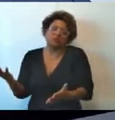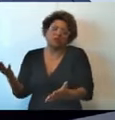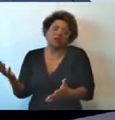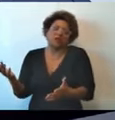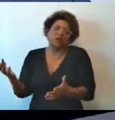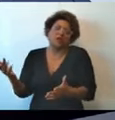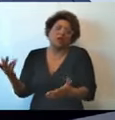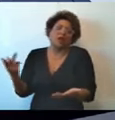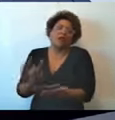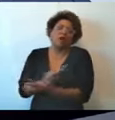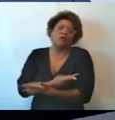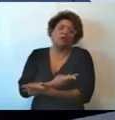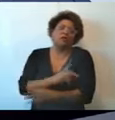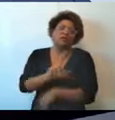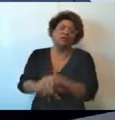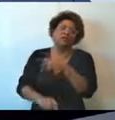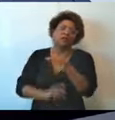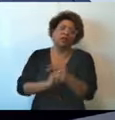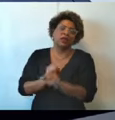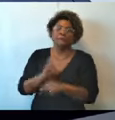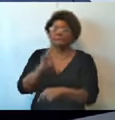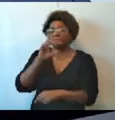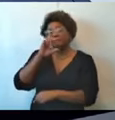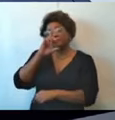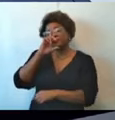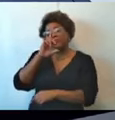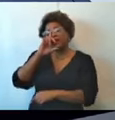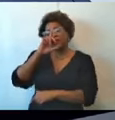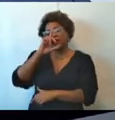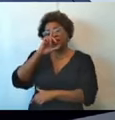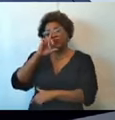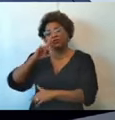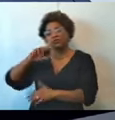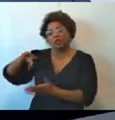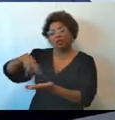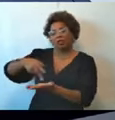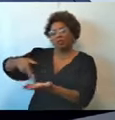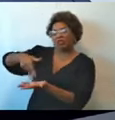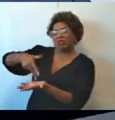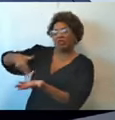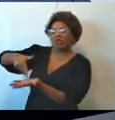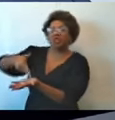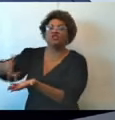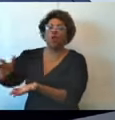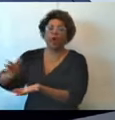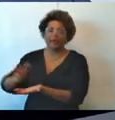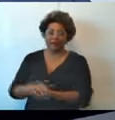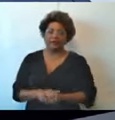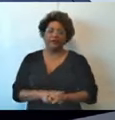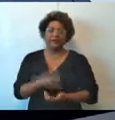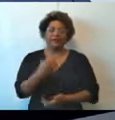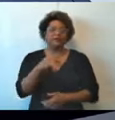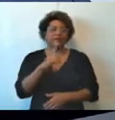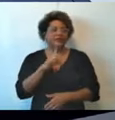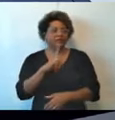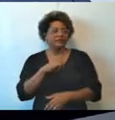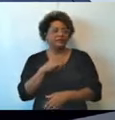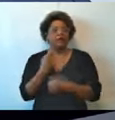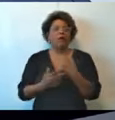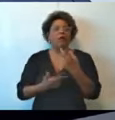é um potencial risco de acidente muito mais elevado. Então, se tem algum tipo de estudo da prefeitura relacionado a esse tipo de coisa?